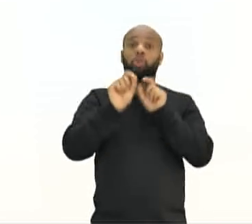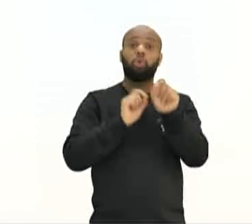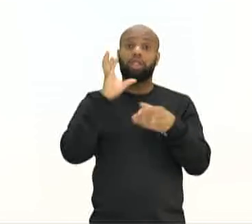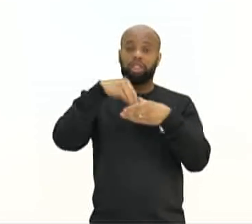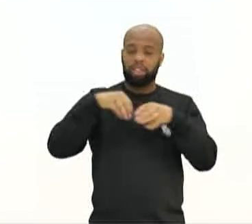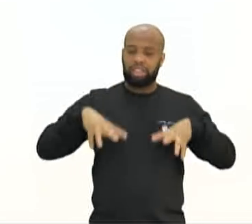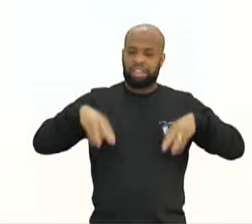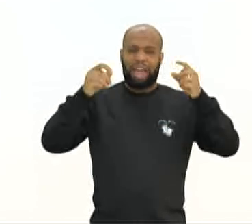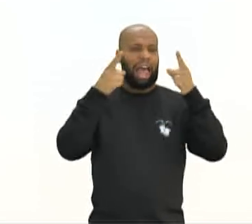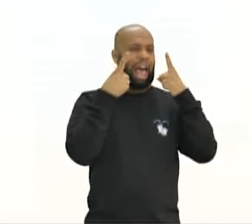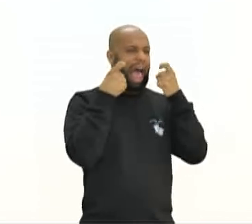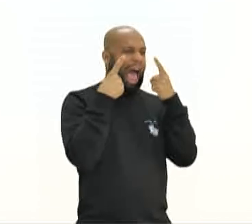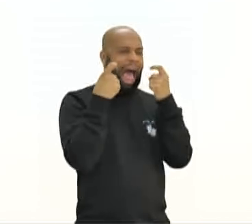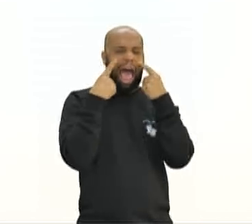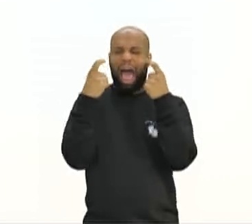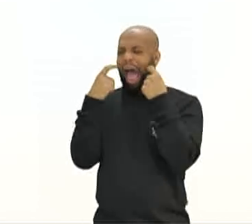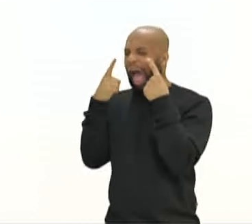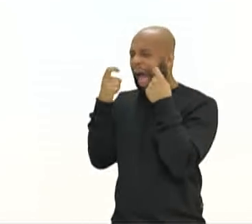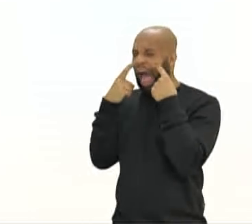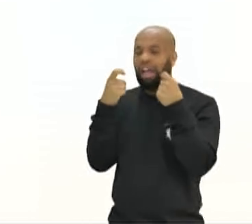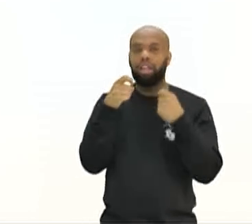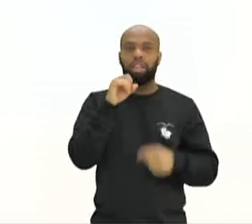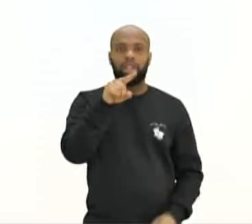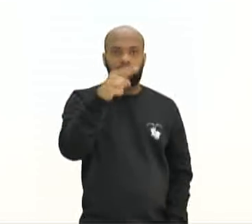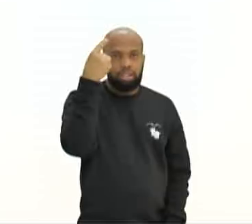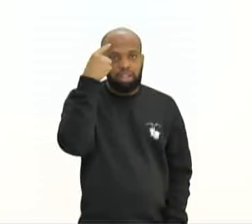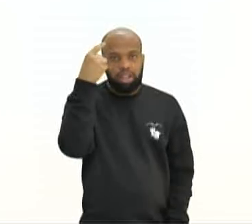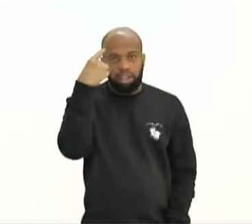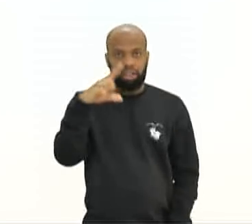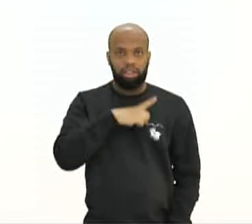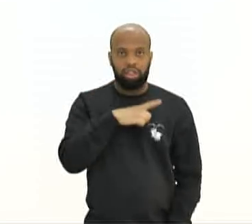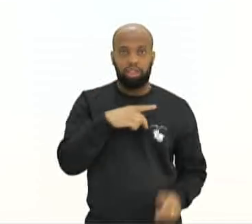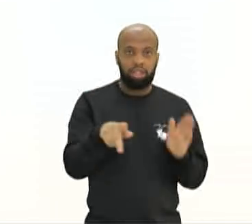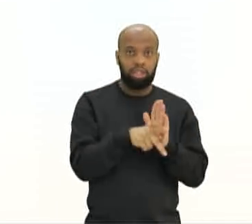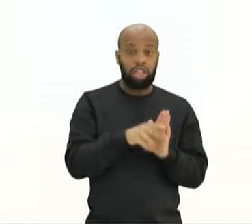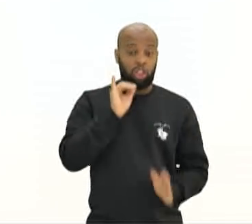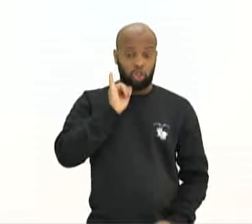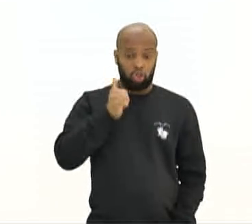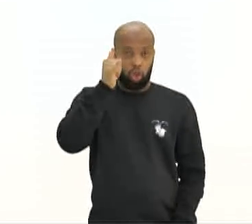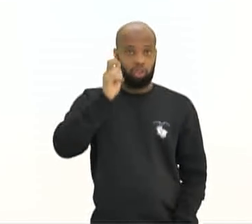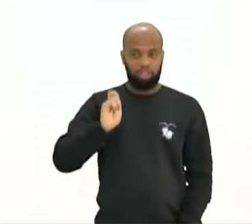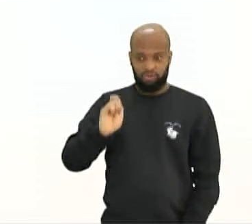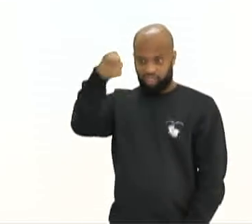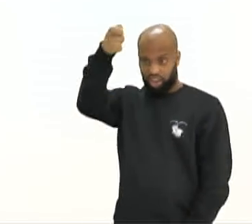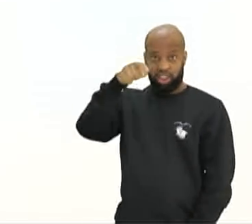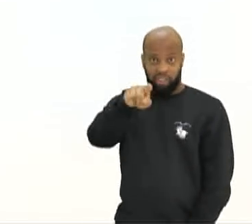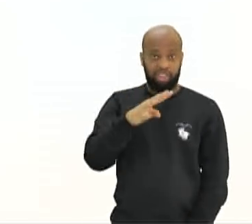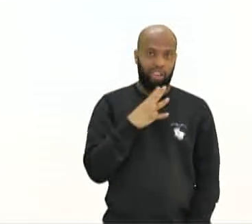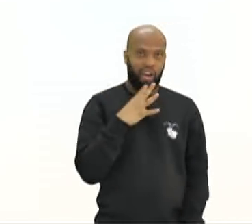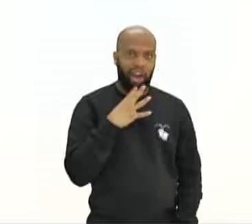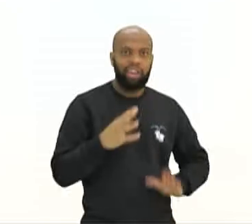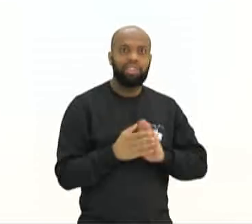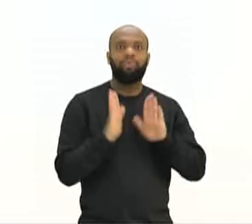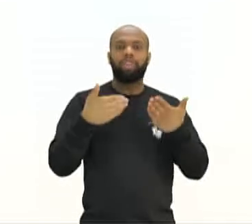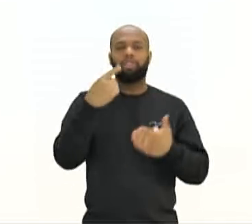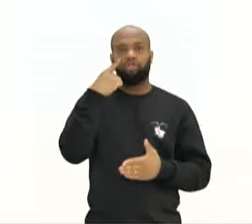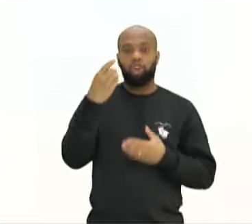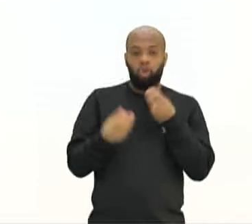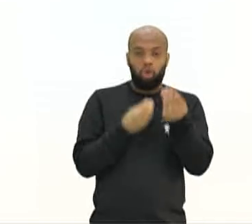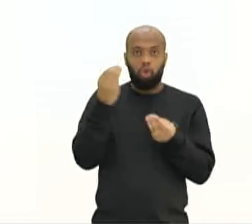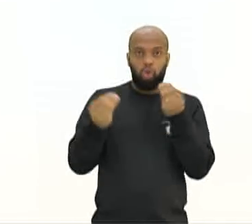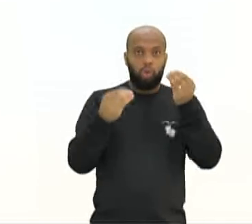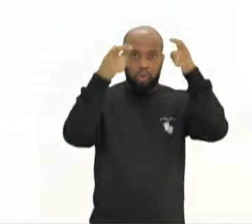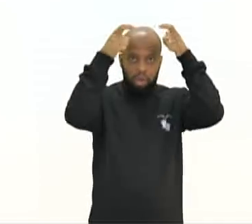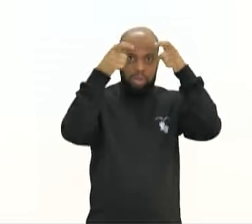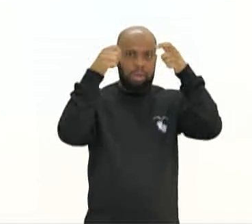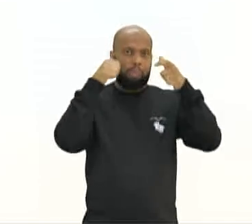Ela chorava. Então, se você for pensar aí nos contos de fadas que você conhece, perceba como as princesas elas